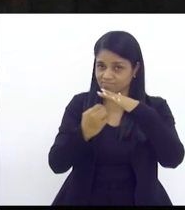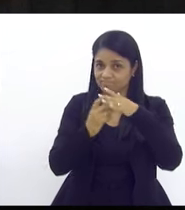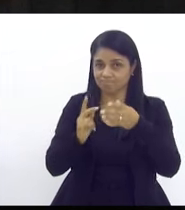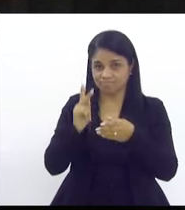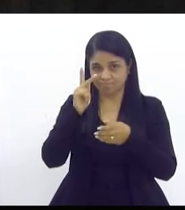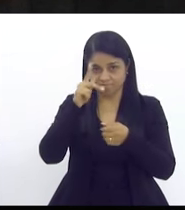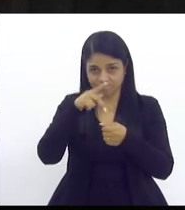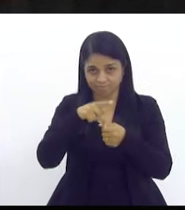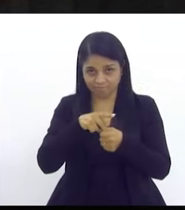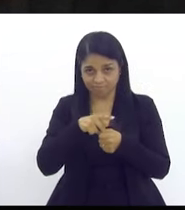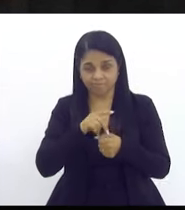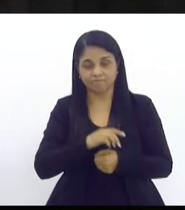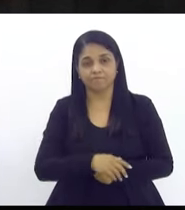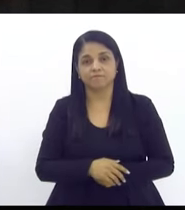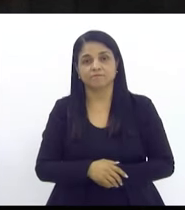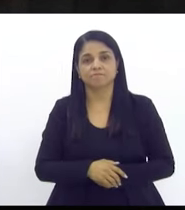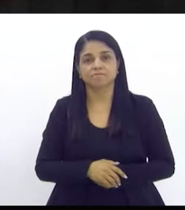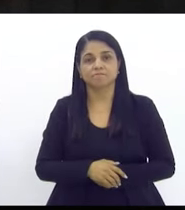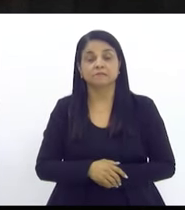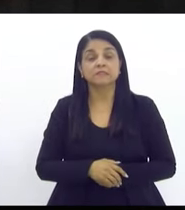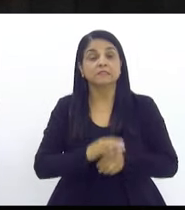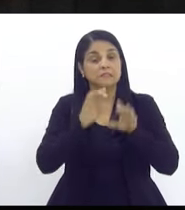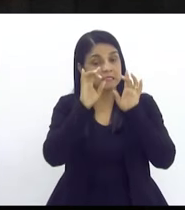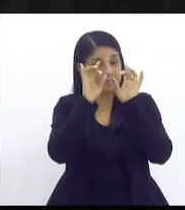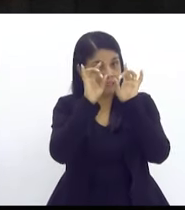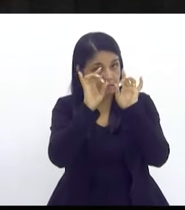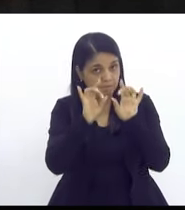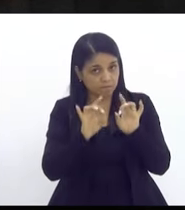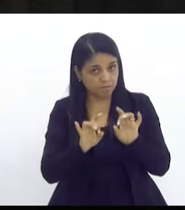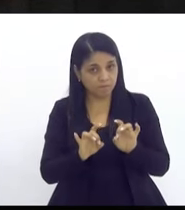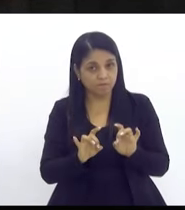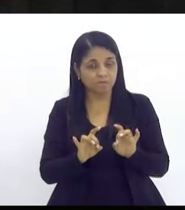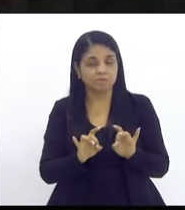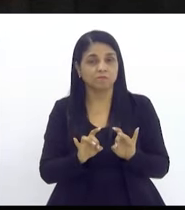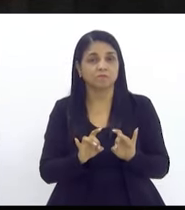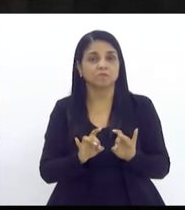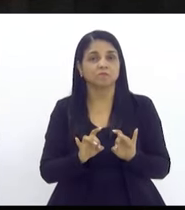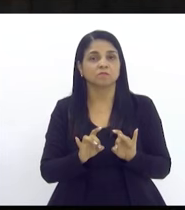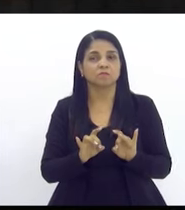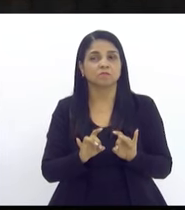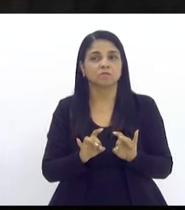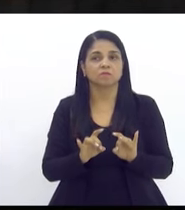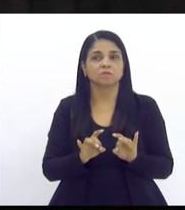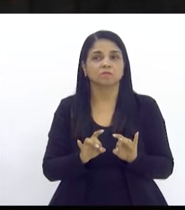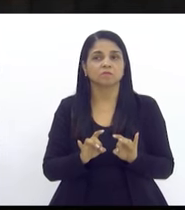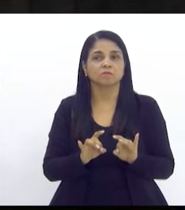petrolíferas. Em especial, da nossa querida